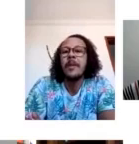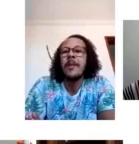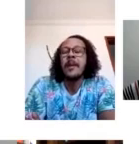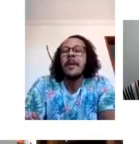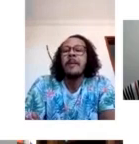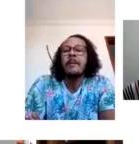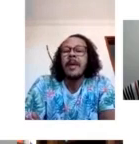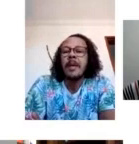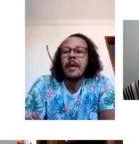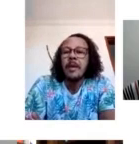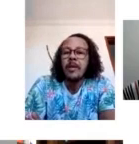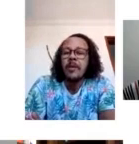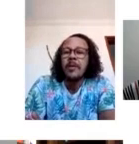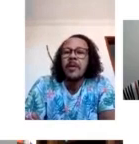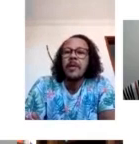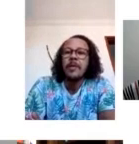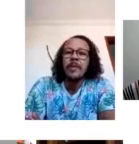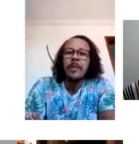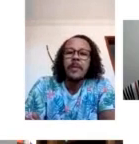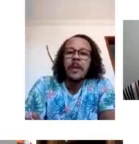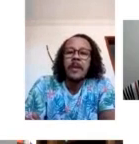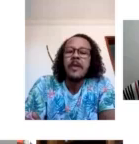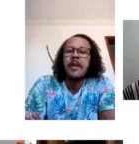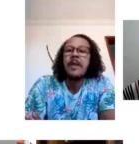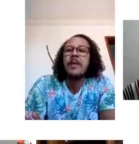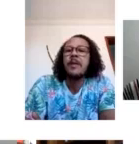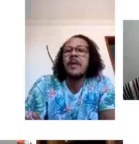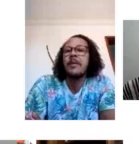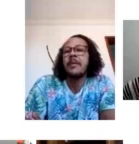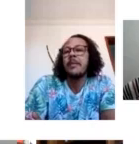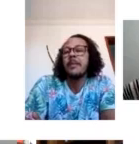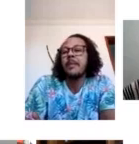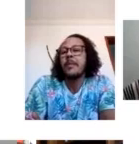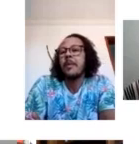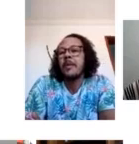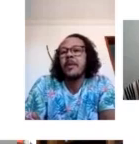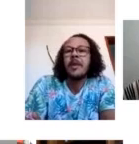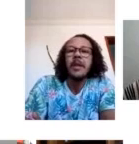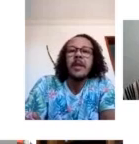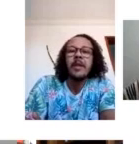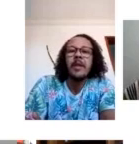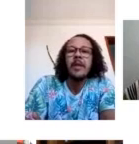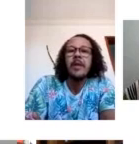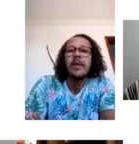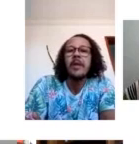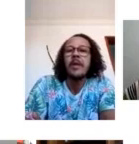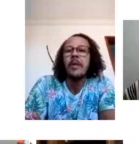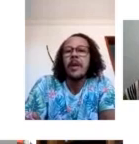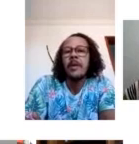porque, para além de uma função de fazer com que professores da